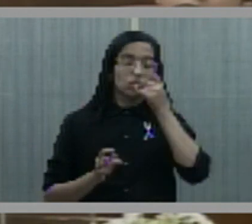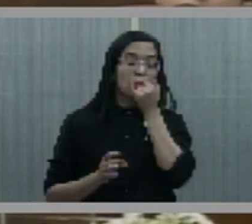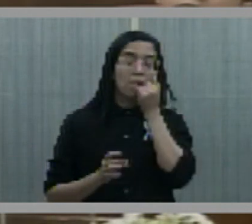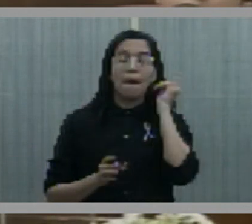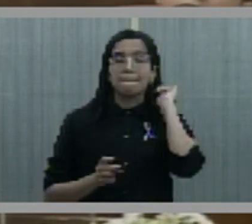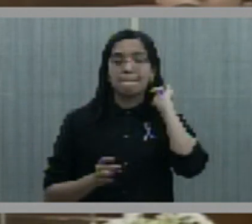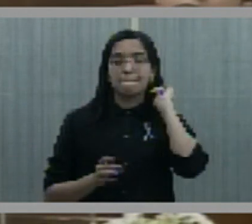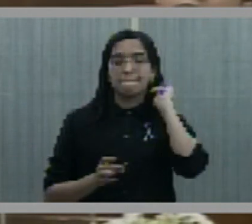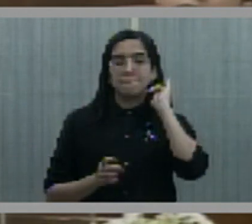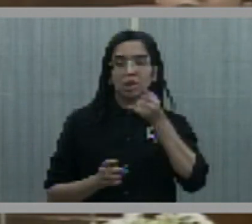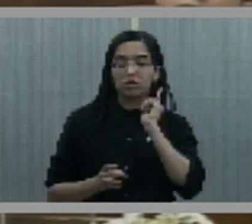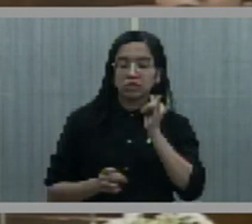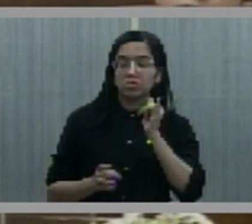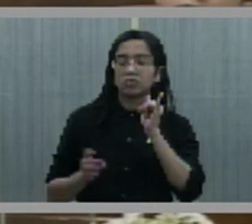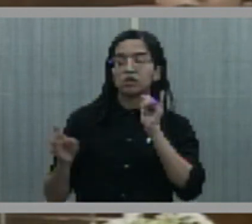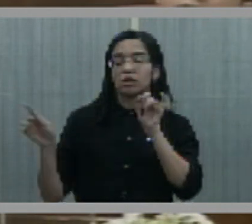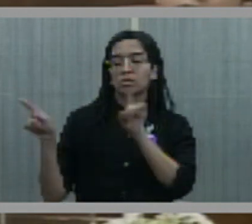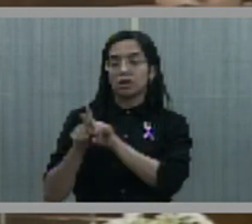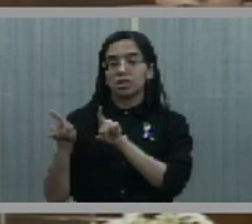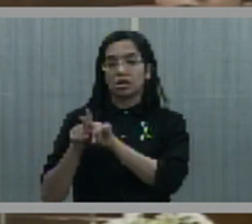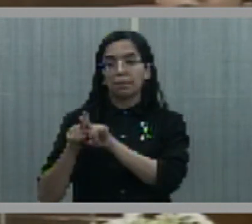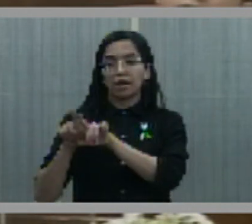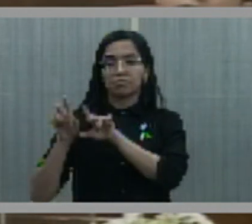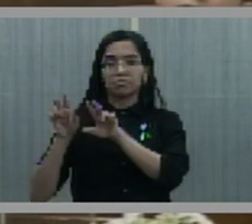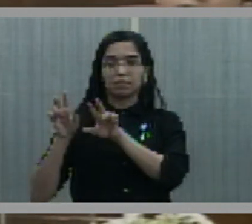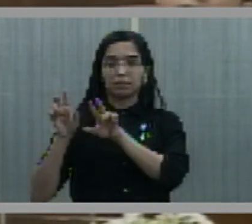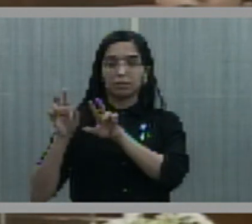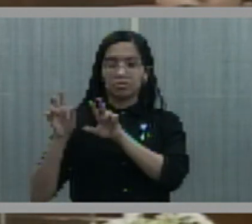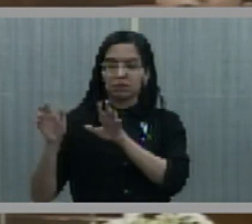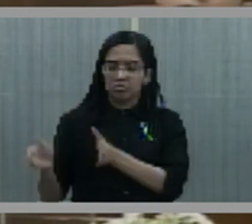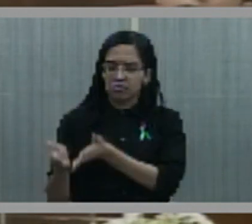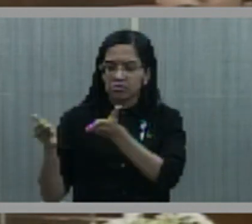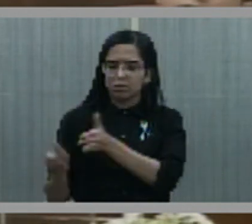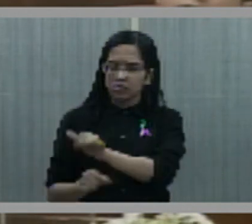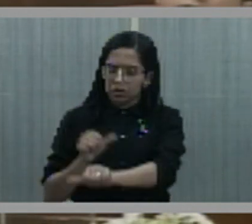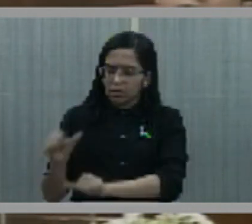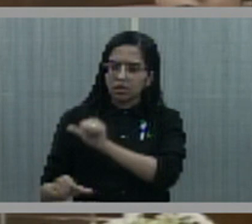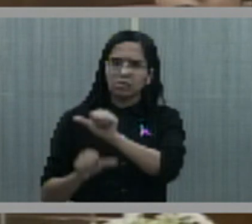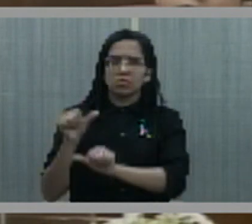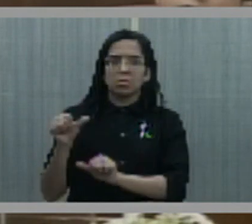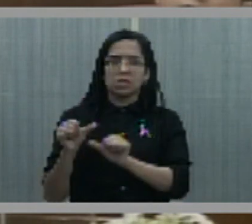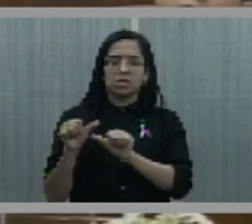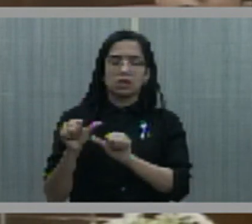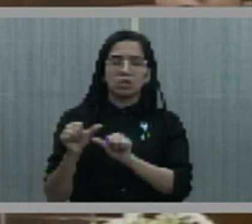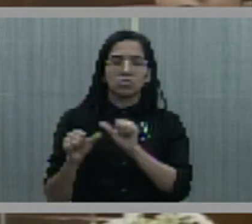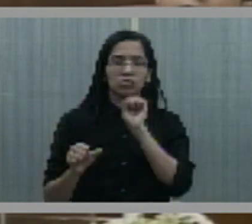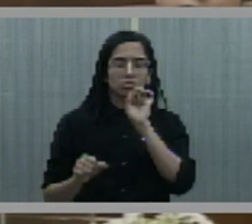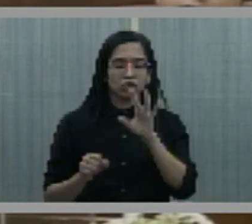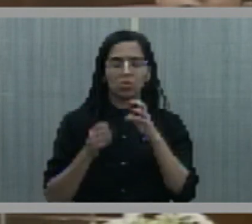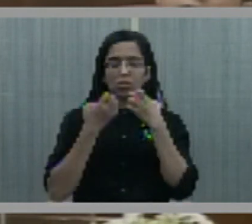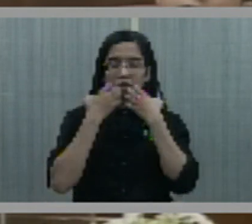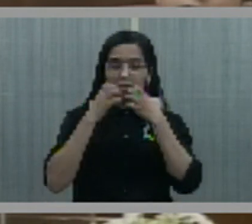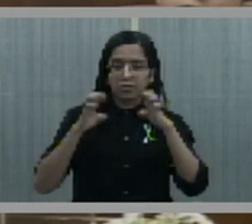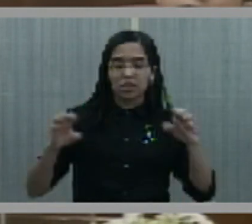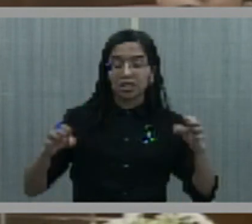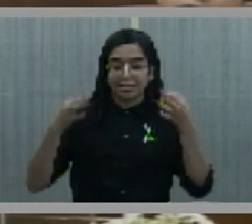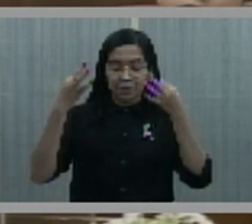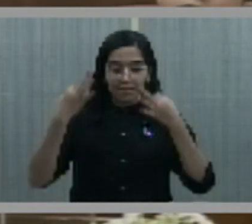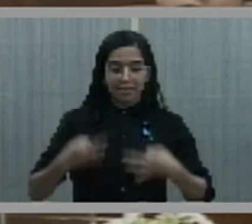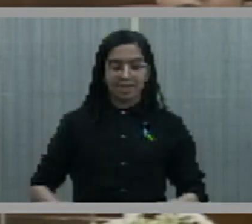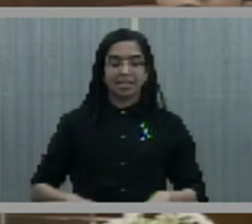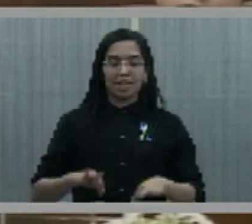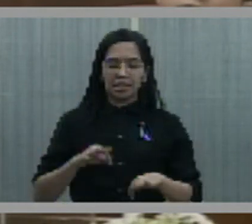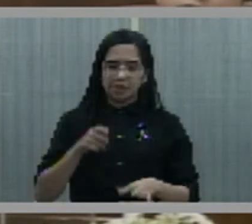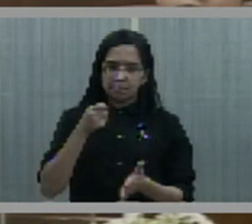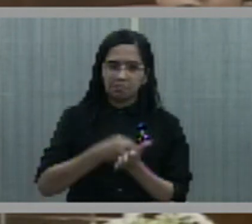preciso levar consolo e, ao mesmo tempo, motivar transformação. Só uma evangelização eficaz e